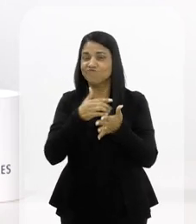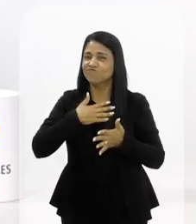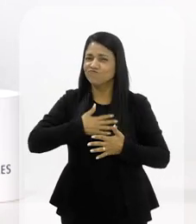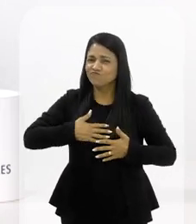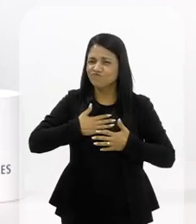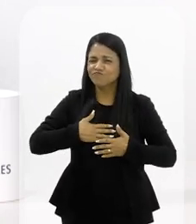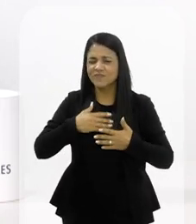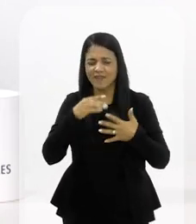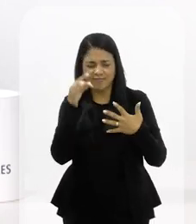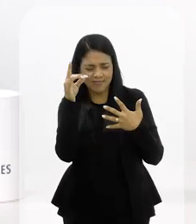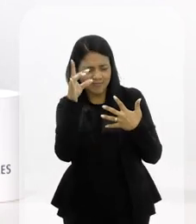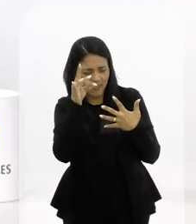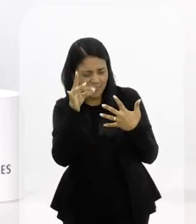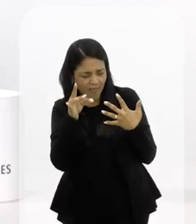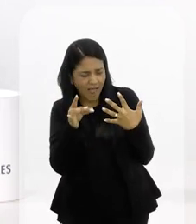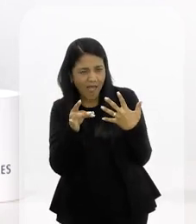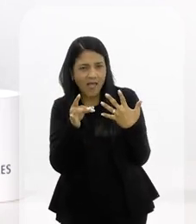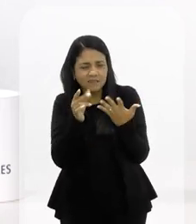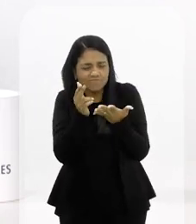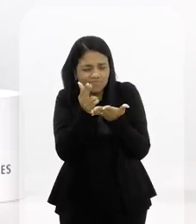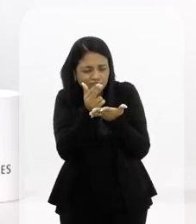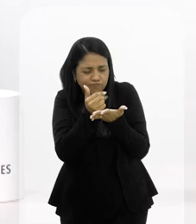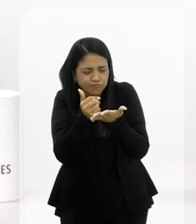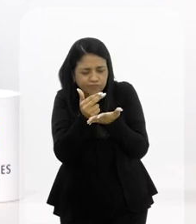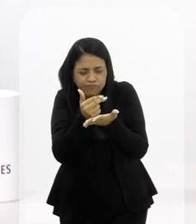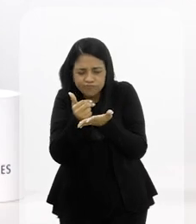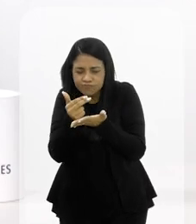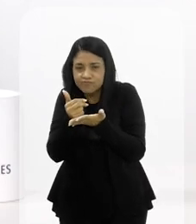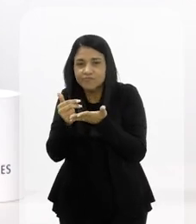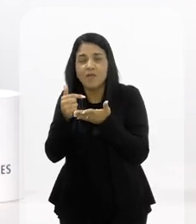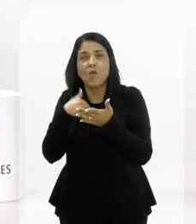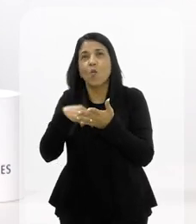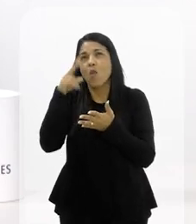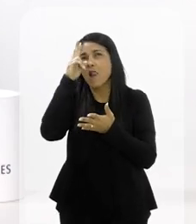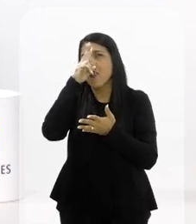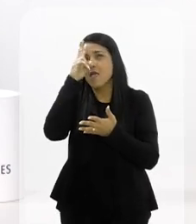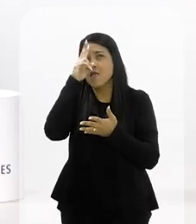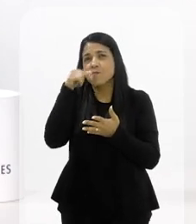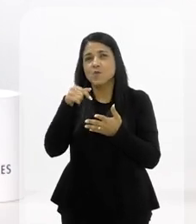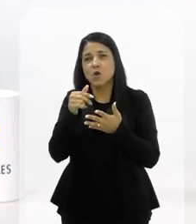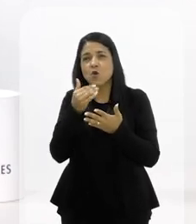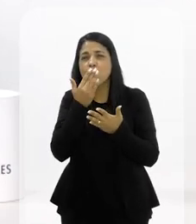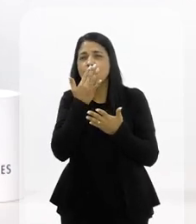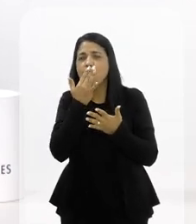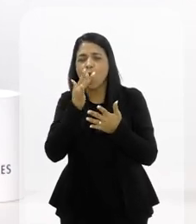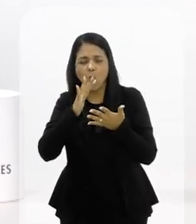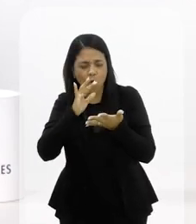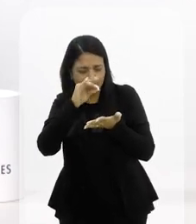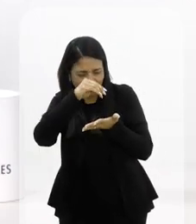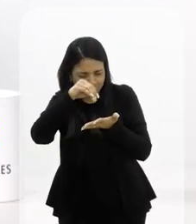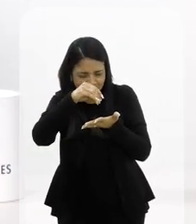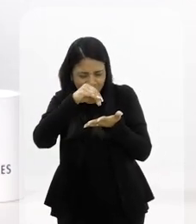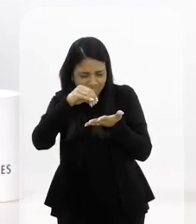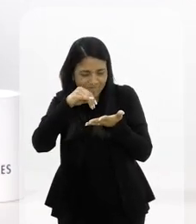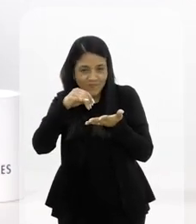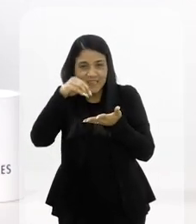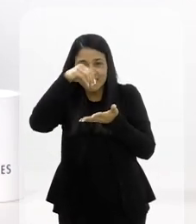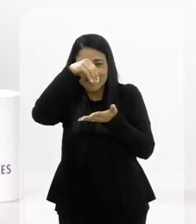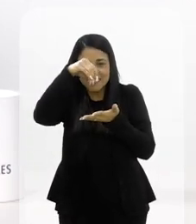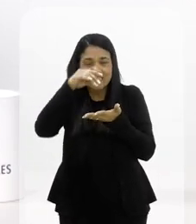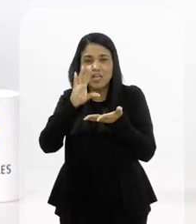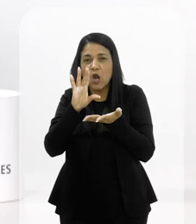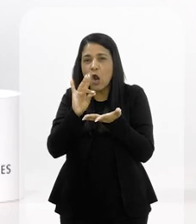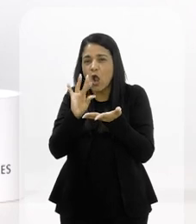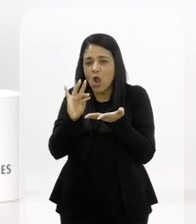fazer cada detalhe desenhava Cada pecinha do carnaval eu me lembro dele colorindo os desenhos e colocando glitter com